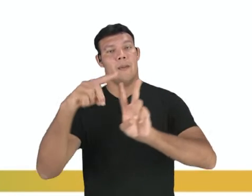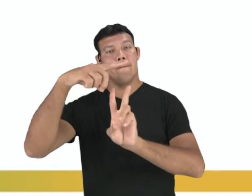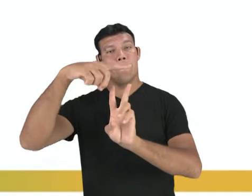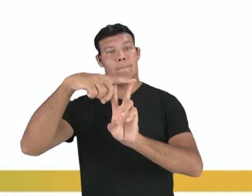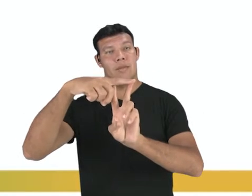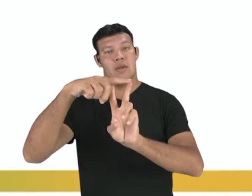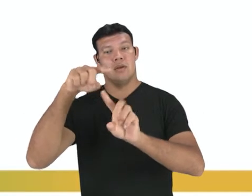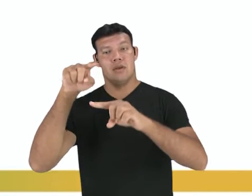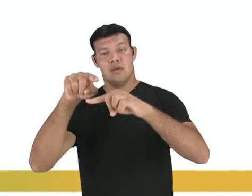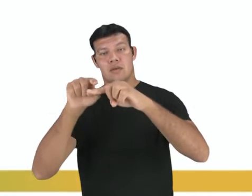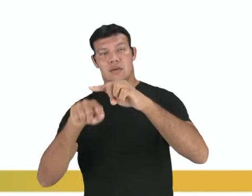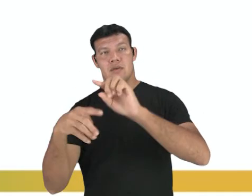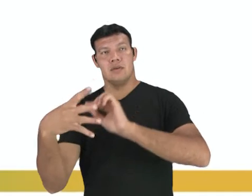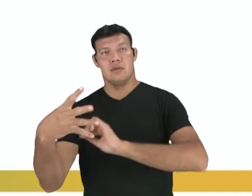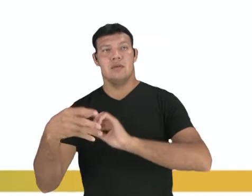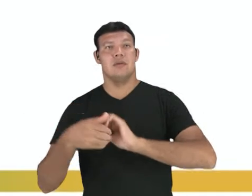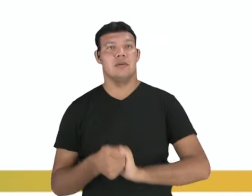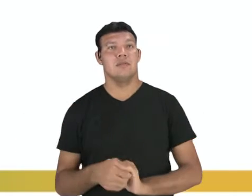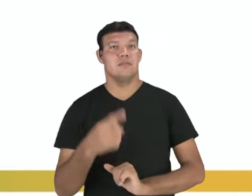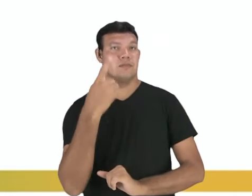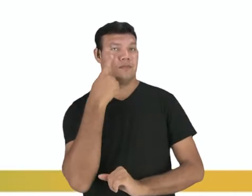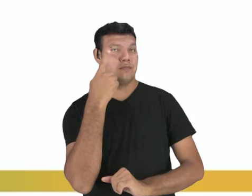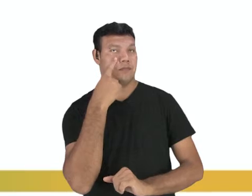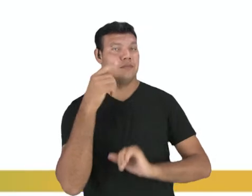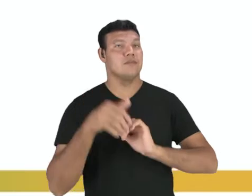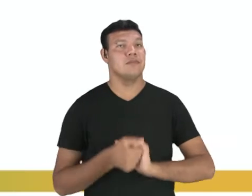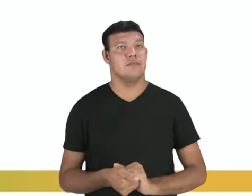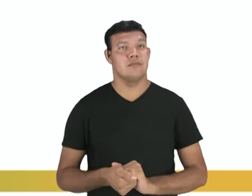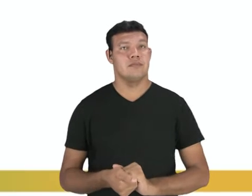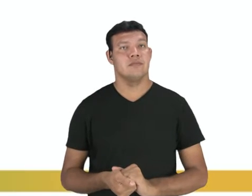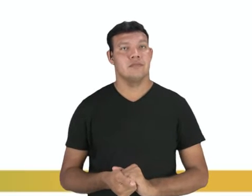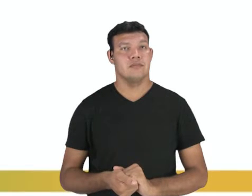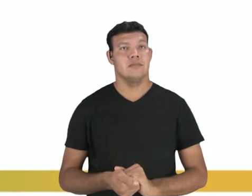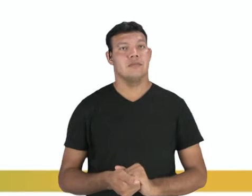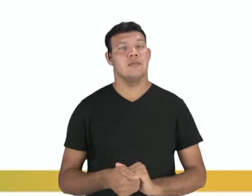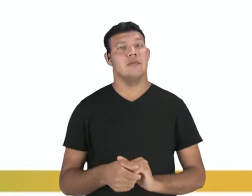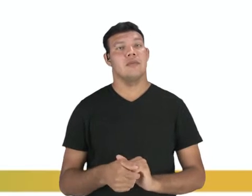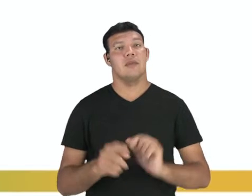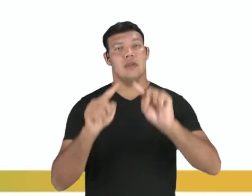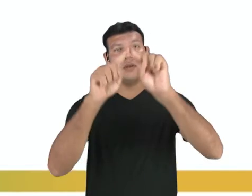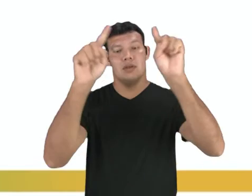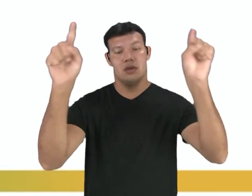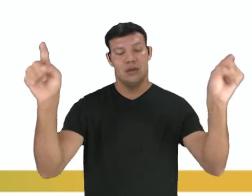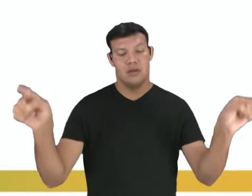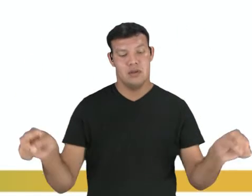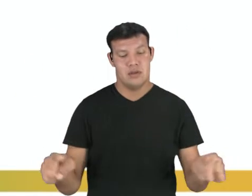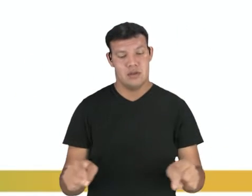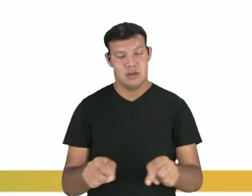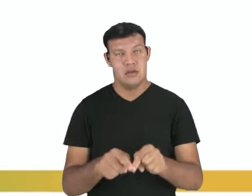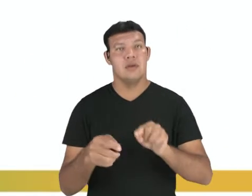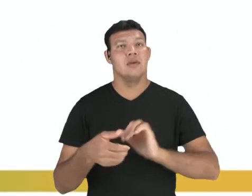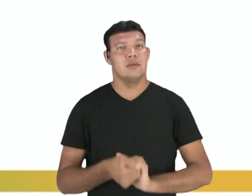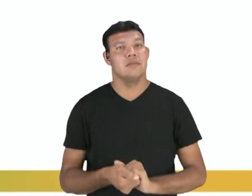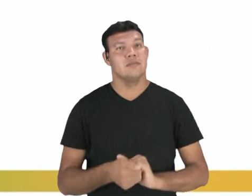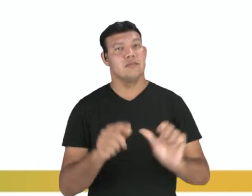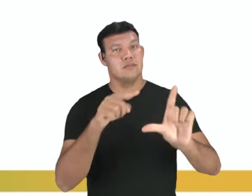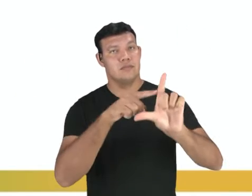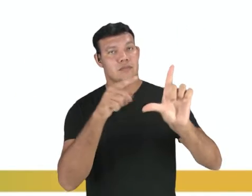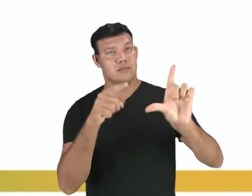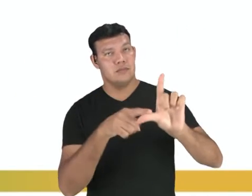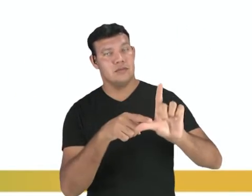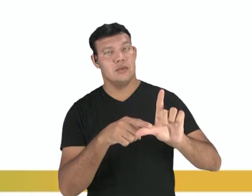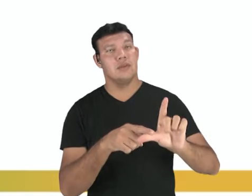bom então nós vamos aí as medidas de arcos de circunferência em graus e irradiando